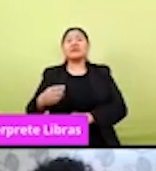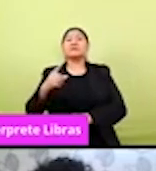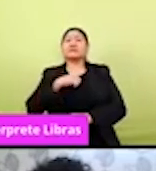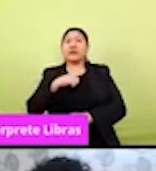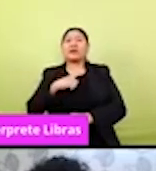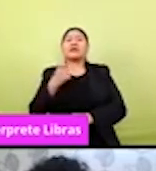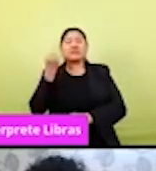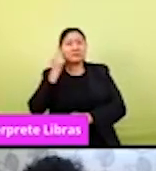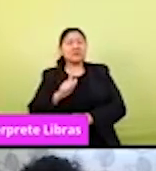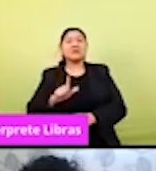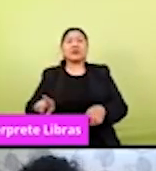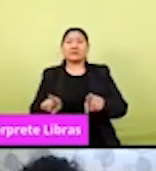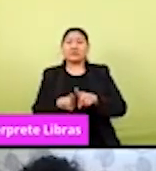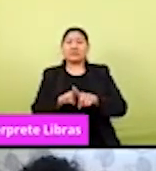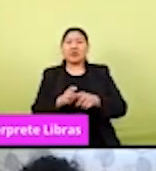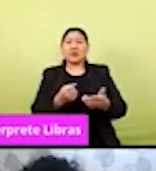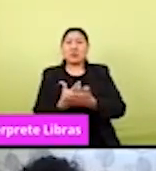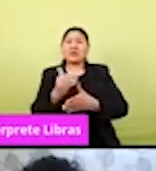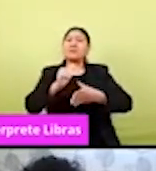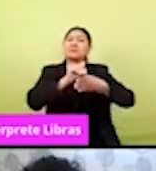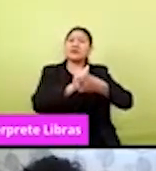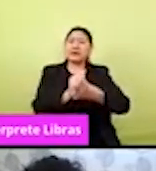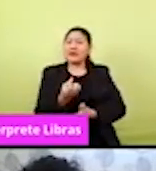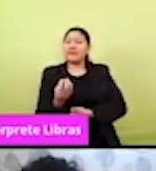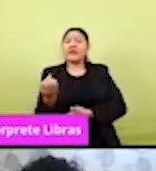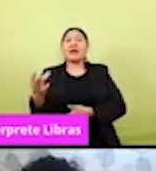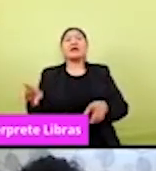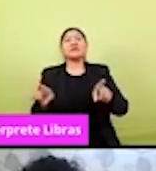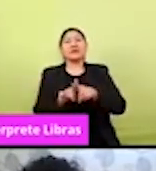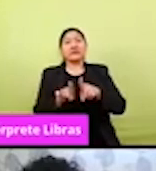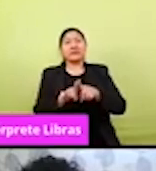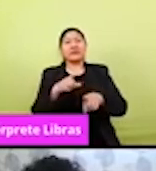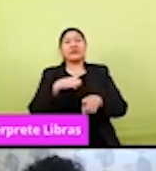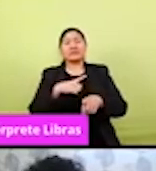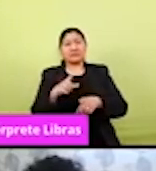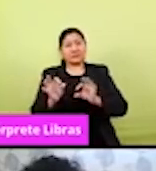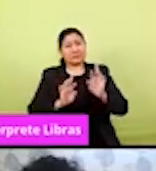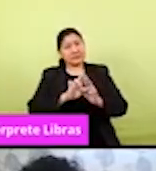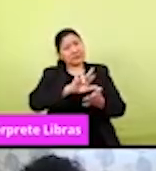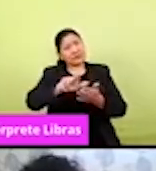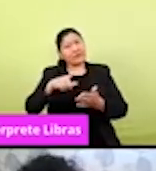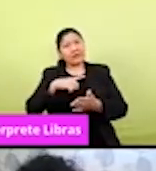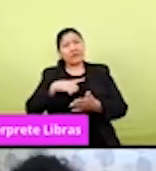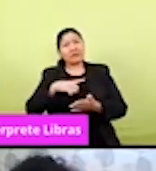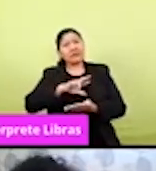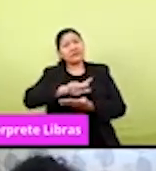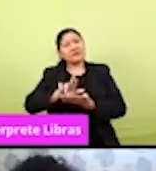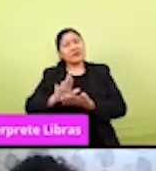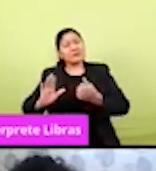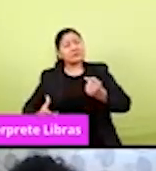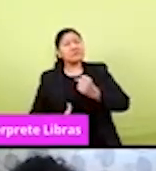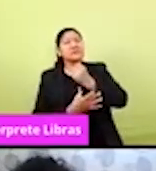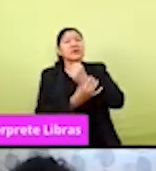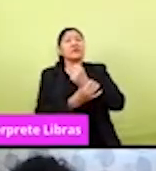é o alojamento previsto para a mulher que está em risco de morte, então, até sair a medida protetiva, ou